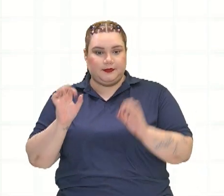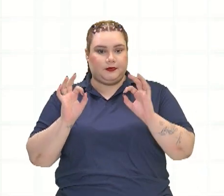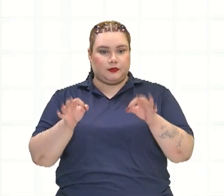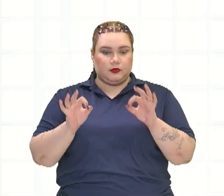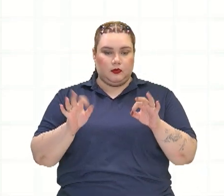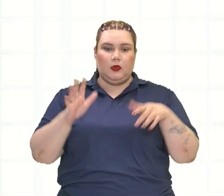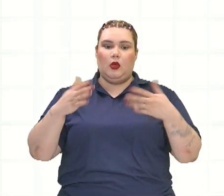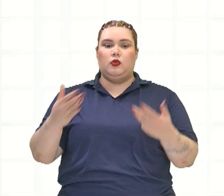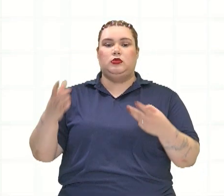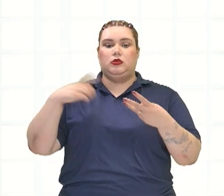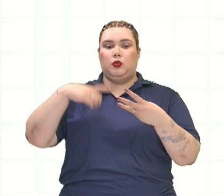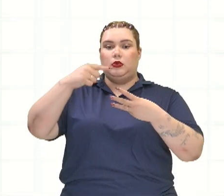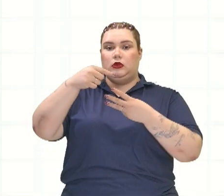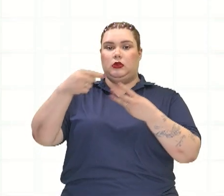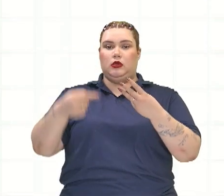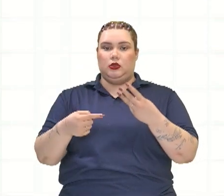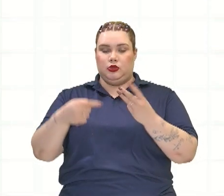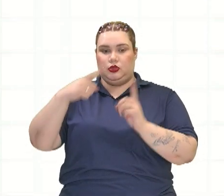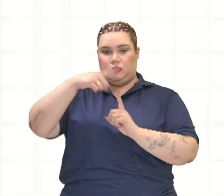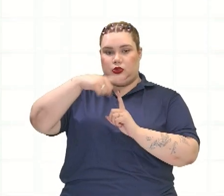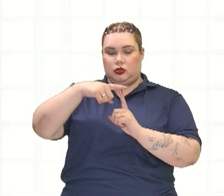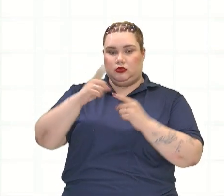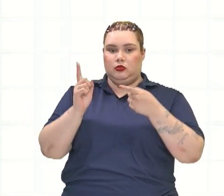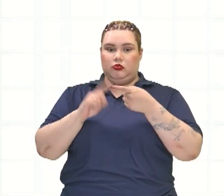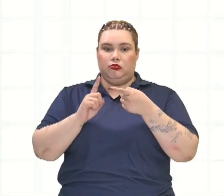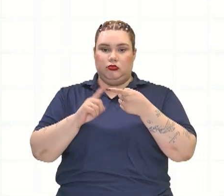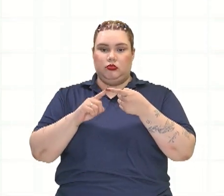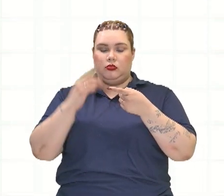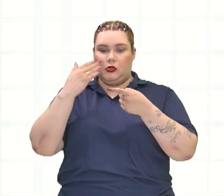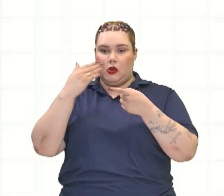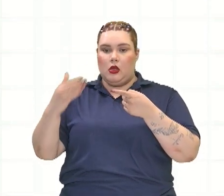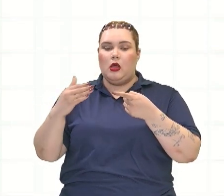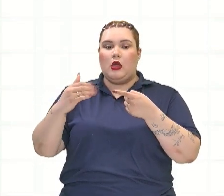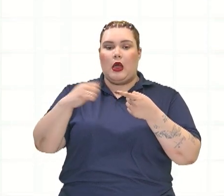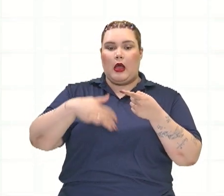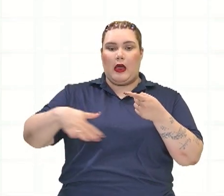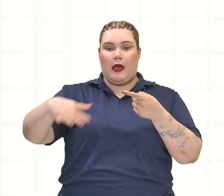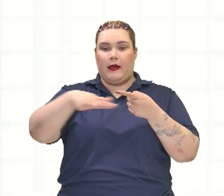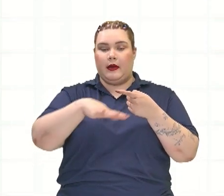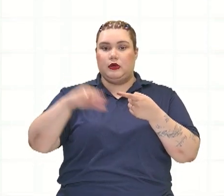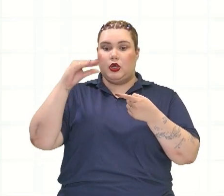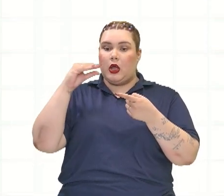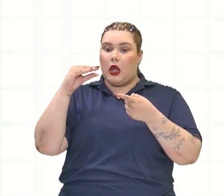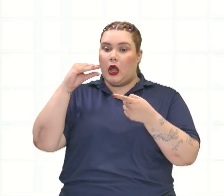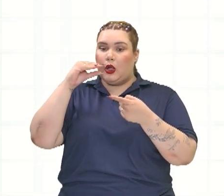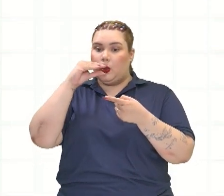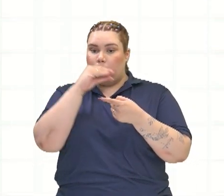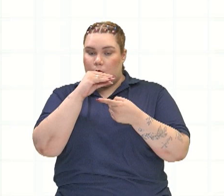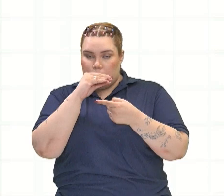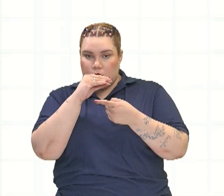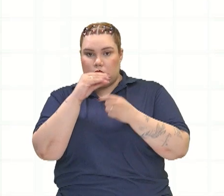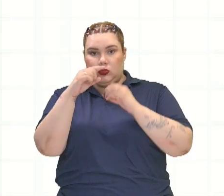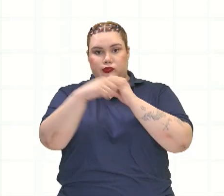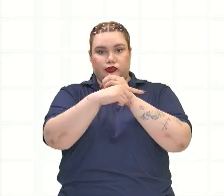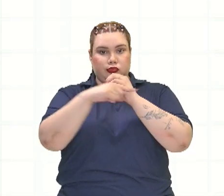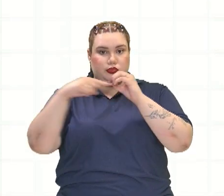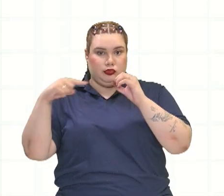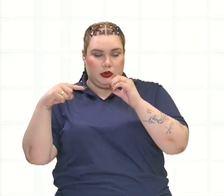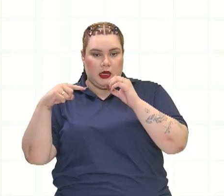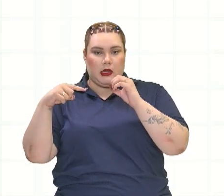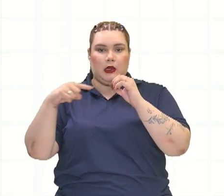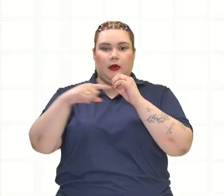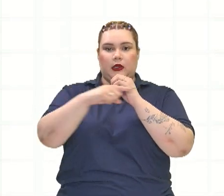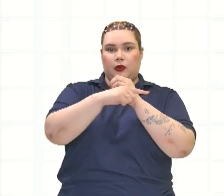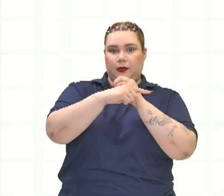zona tropical ou intertropical, onde nós temos ali a linha do Equador, é